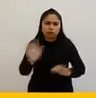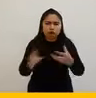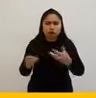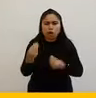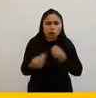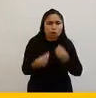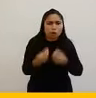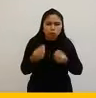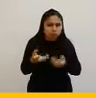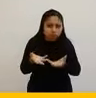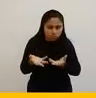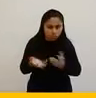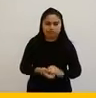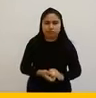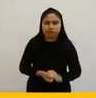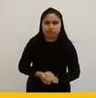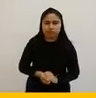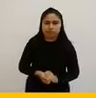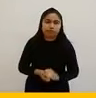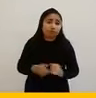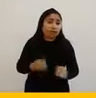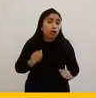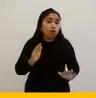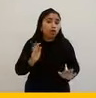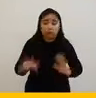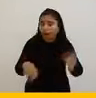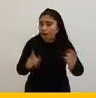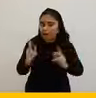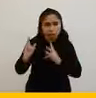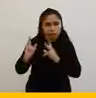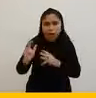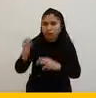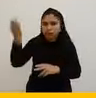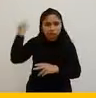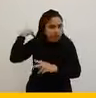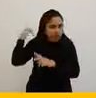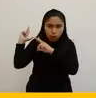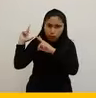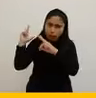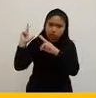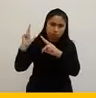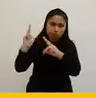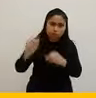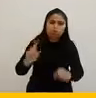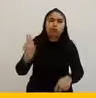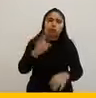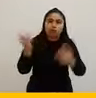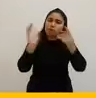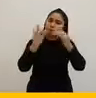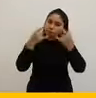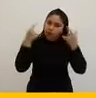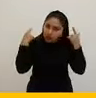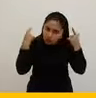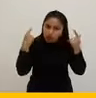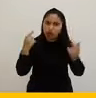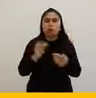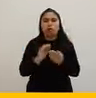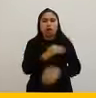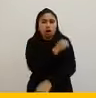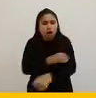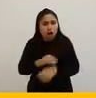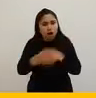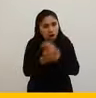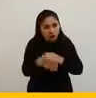adotar. Os cuidados são os mesmos, né? O uso da máscara, o uso do álcool